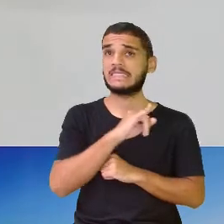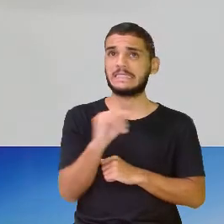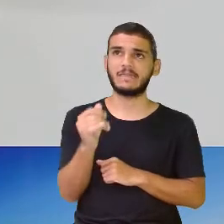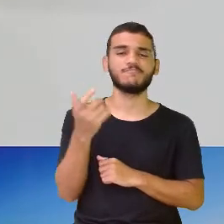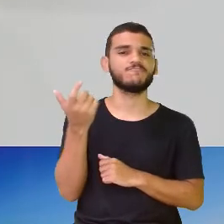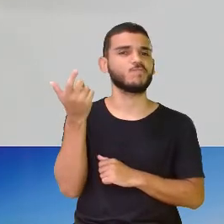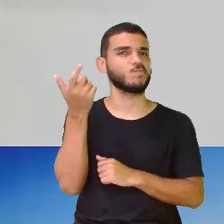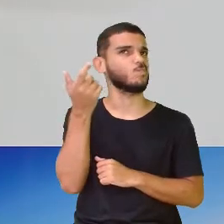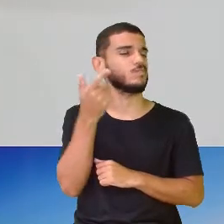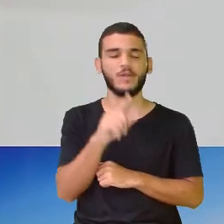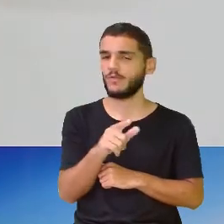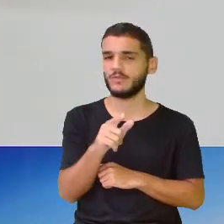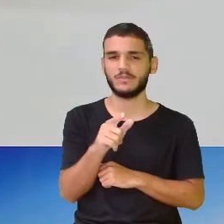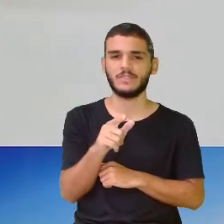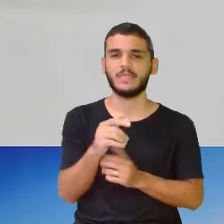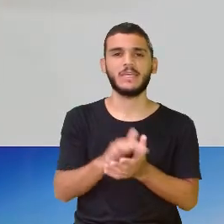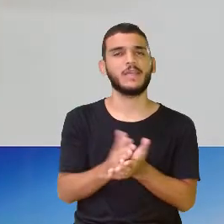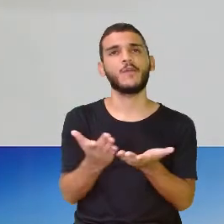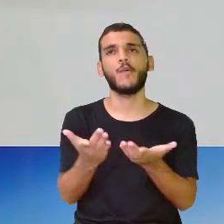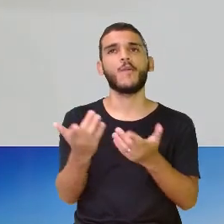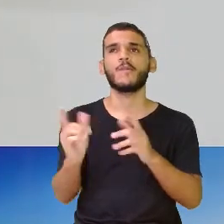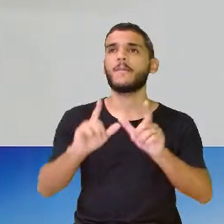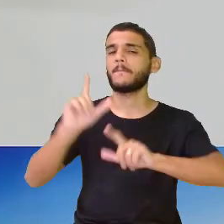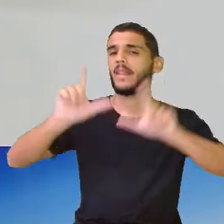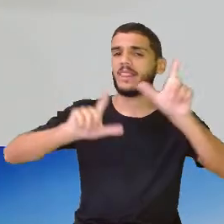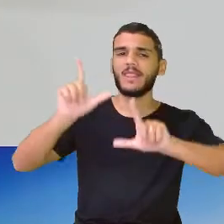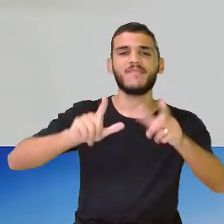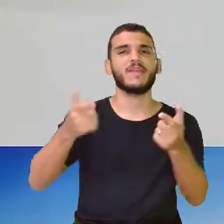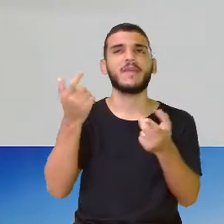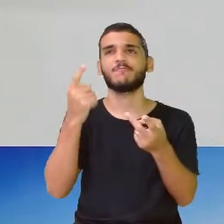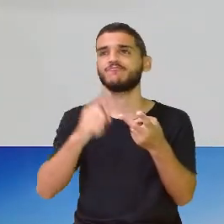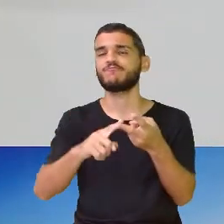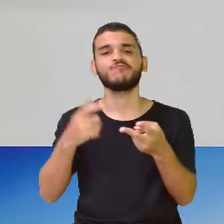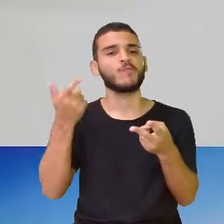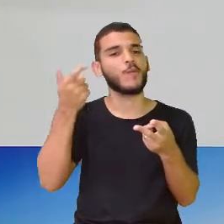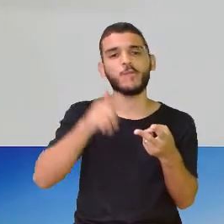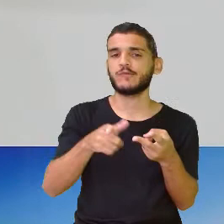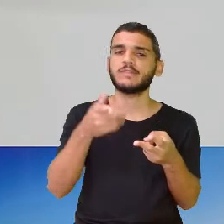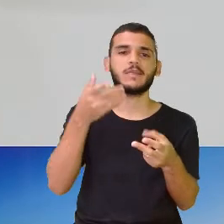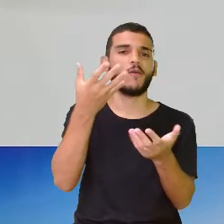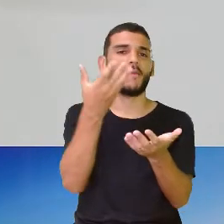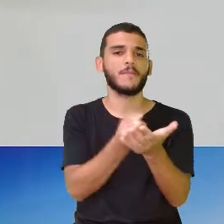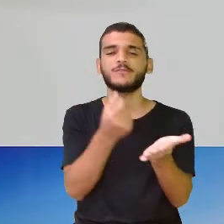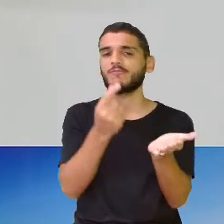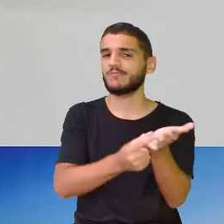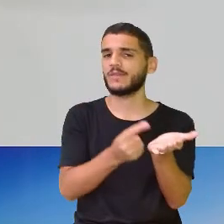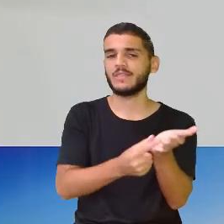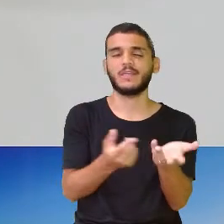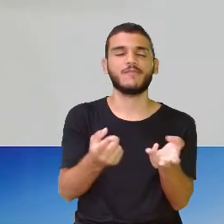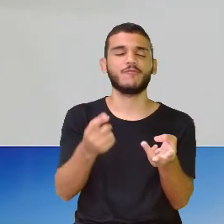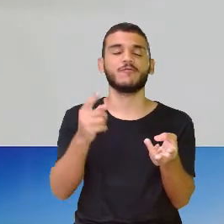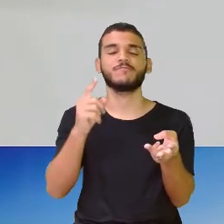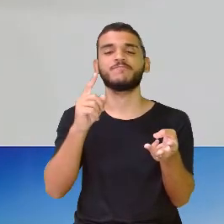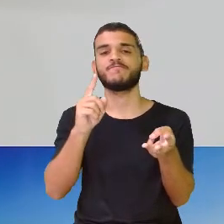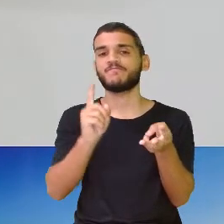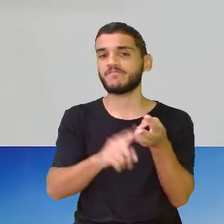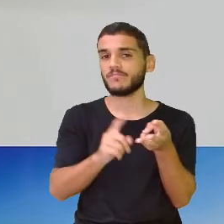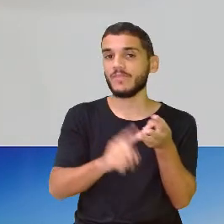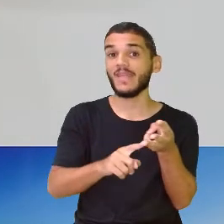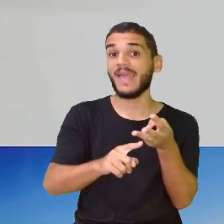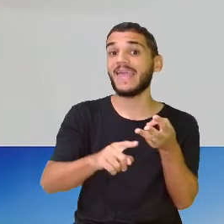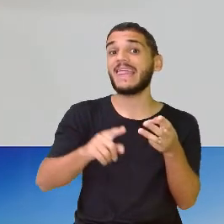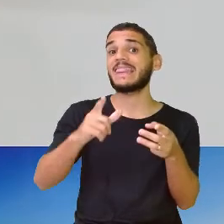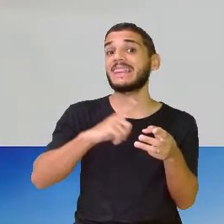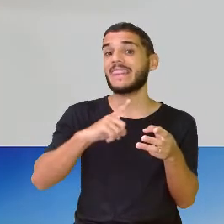não deu para assistir pela TV, se não está com tempo neste horário, acessa o nosso canal